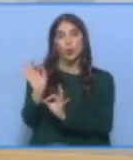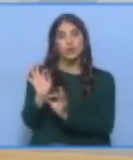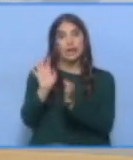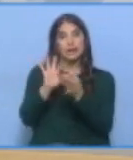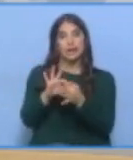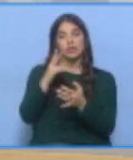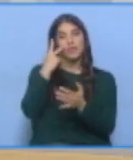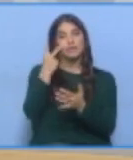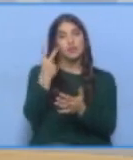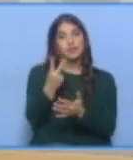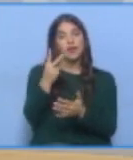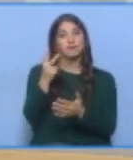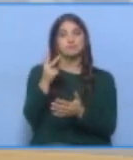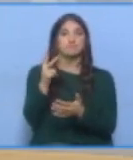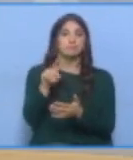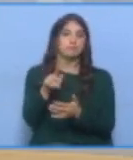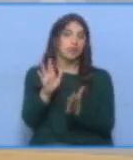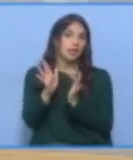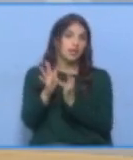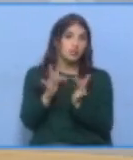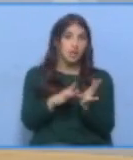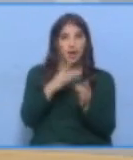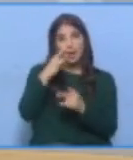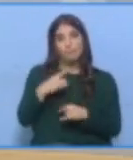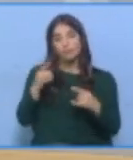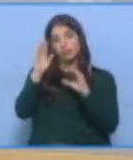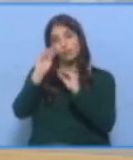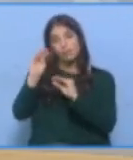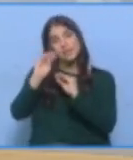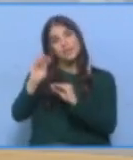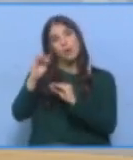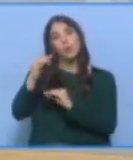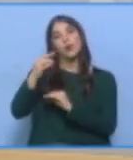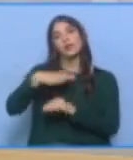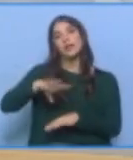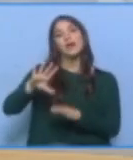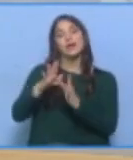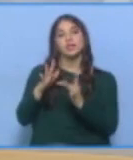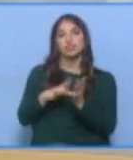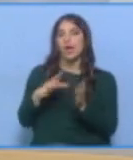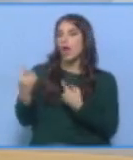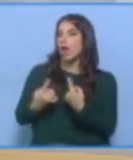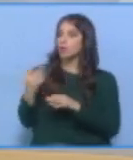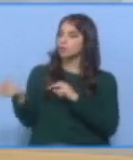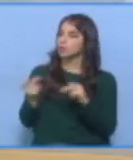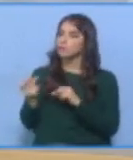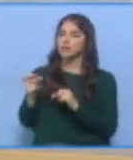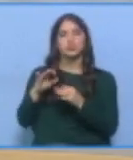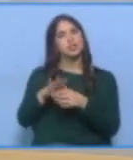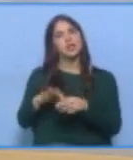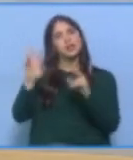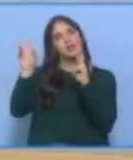e diante dos colegas de mostrar o desejo de ter formação cristã, em alguns debates nas escolas sobre assuntos, as